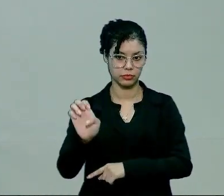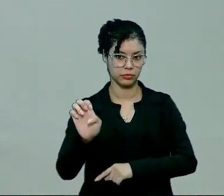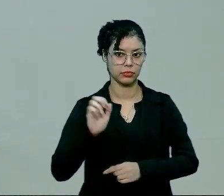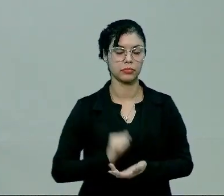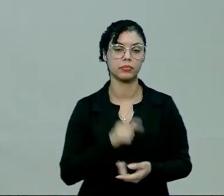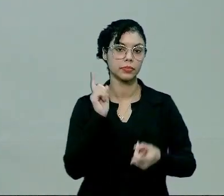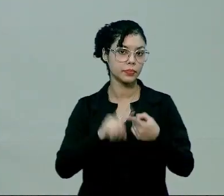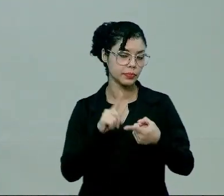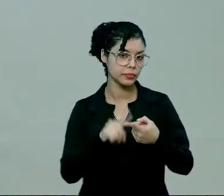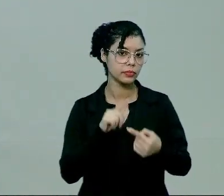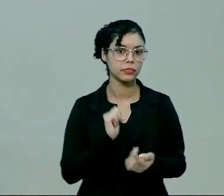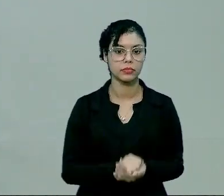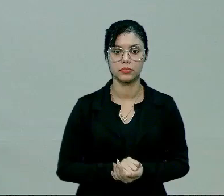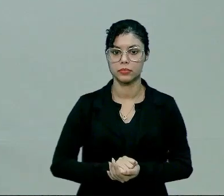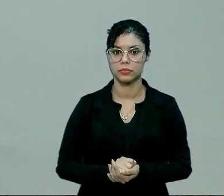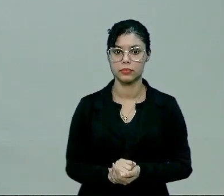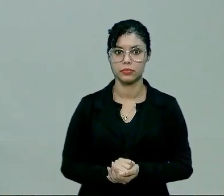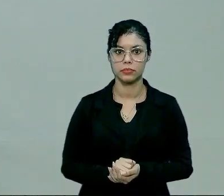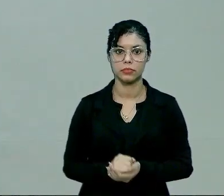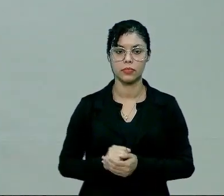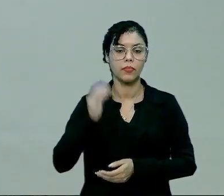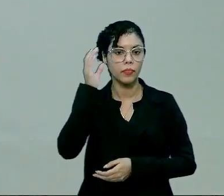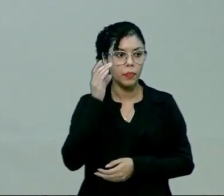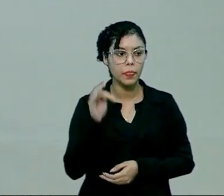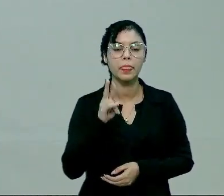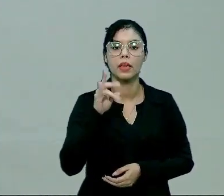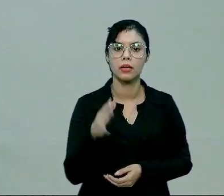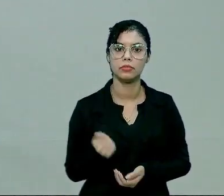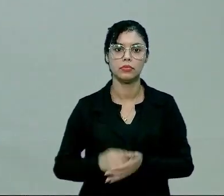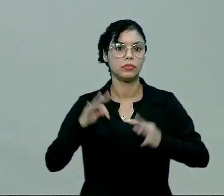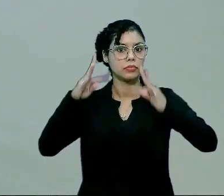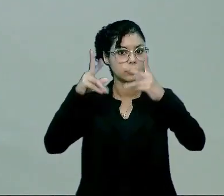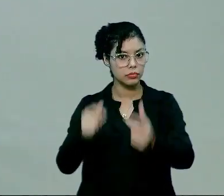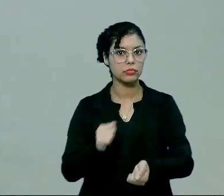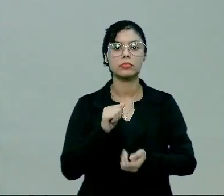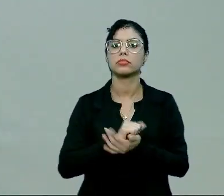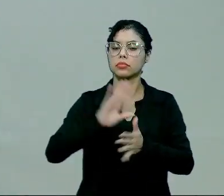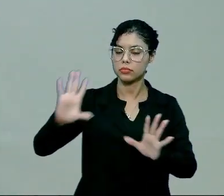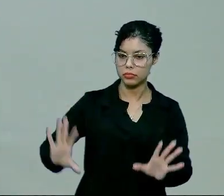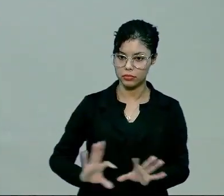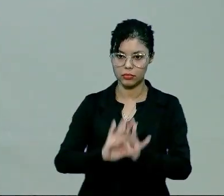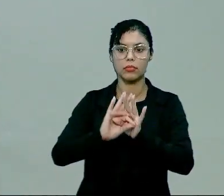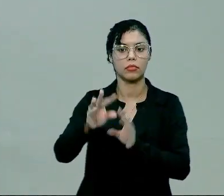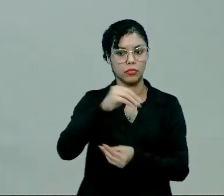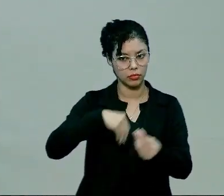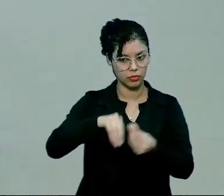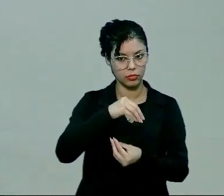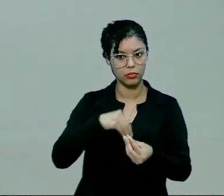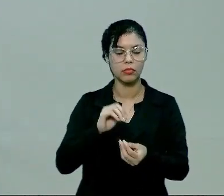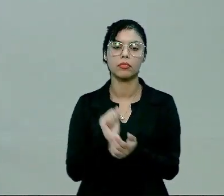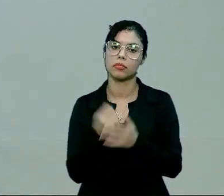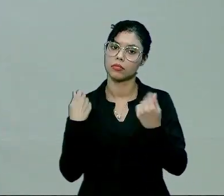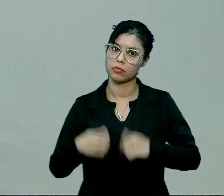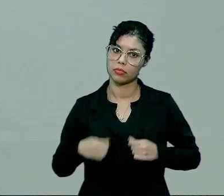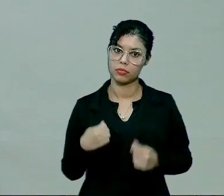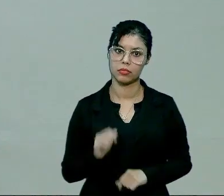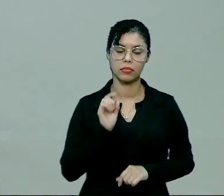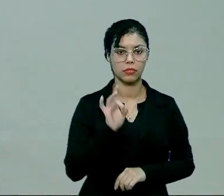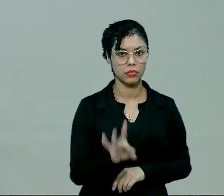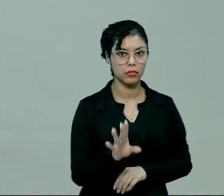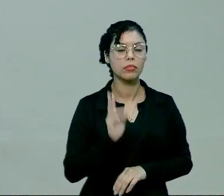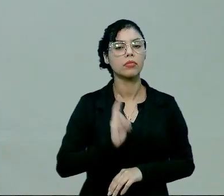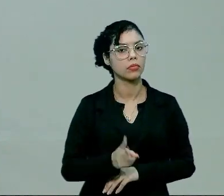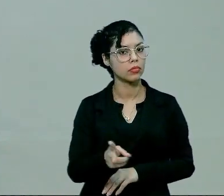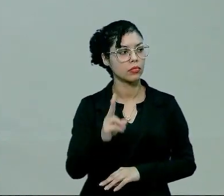E. Por quê? Porque as concentrações de todos os integrantes da reação necessitam